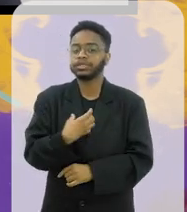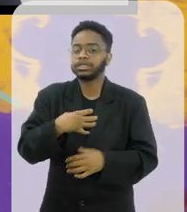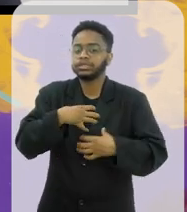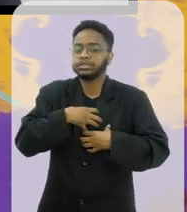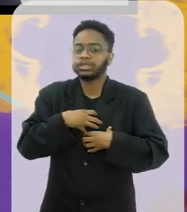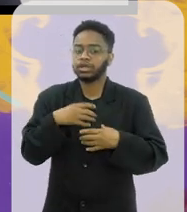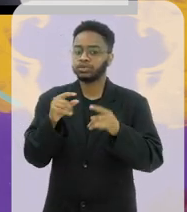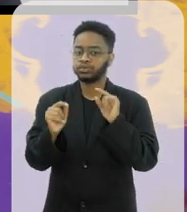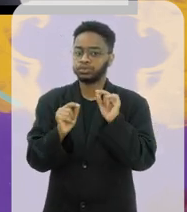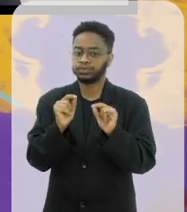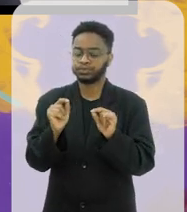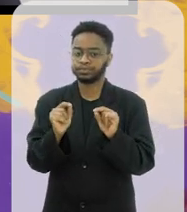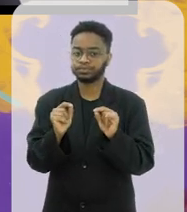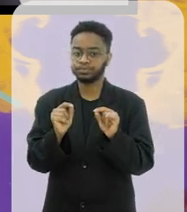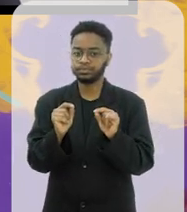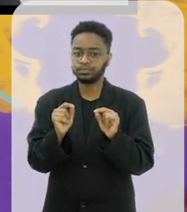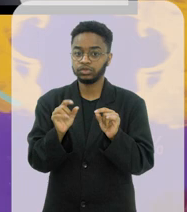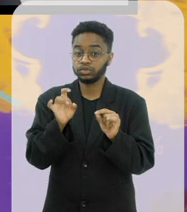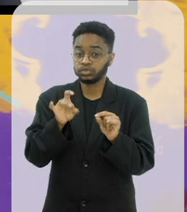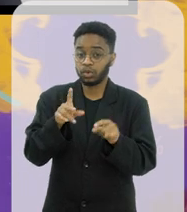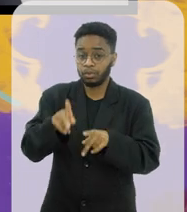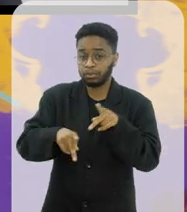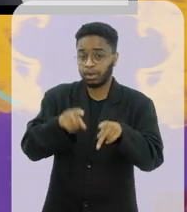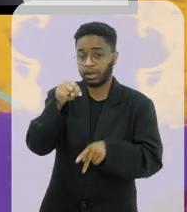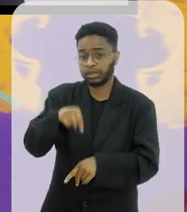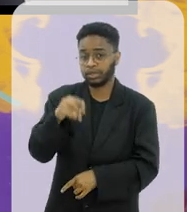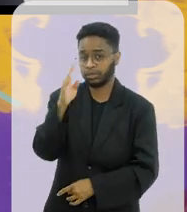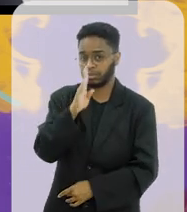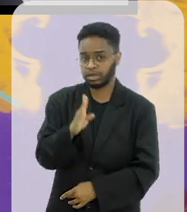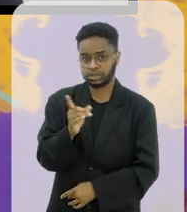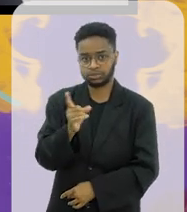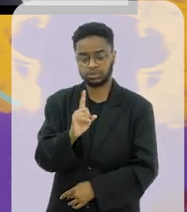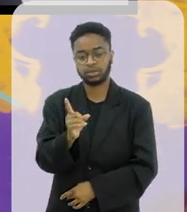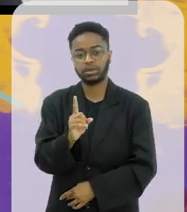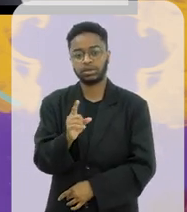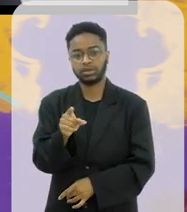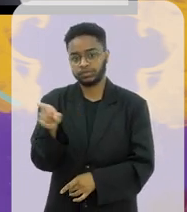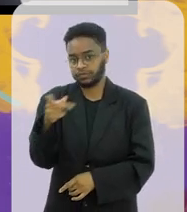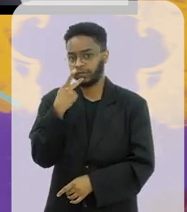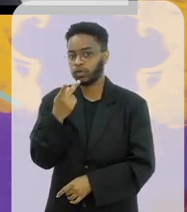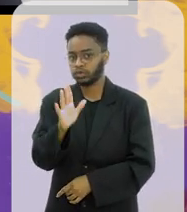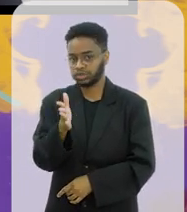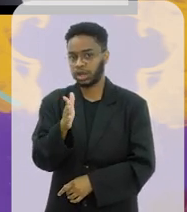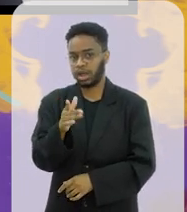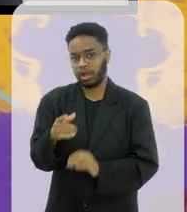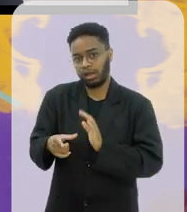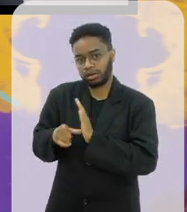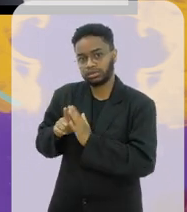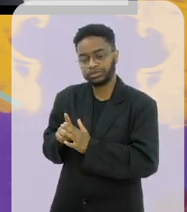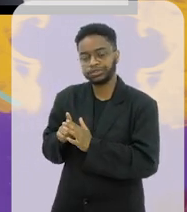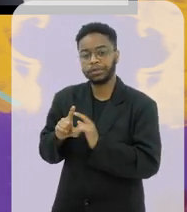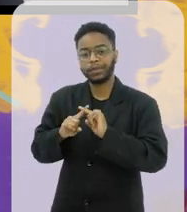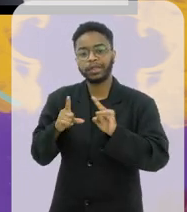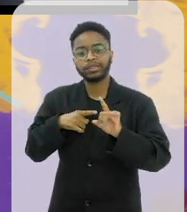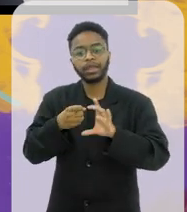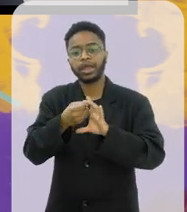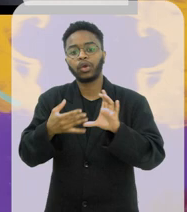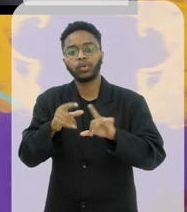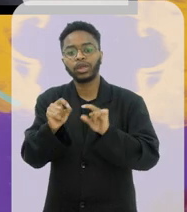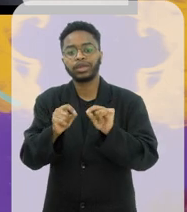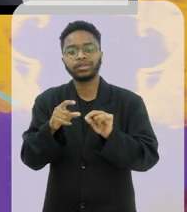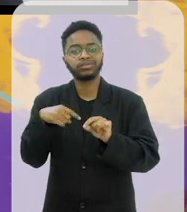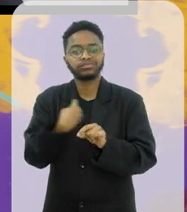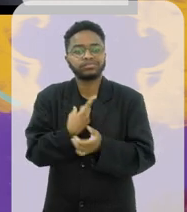sente, não só no povo brasileiro, que você chegou a dizer na primeira parte, a gente tem esse aspecto